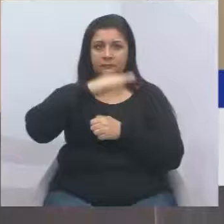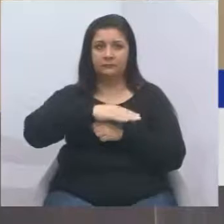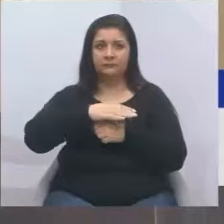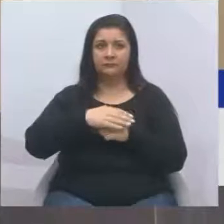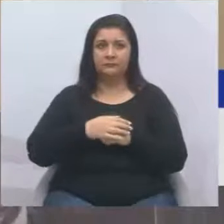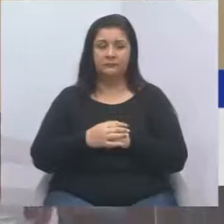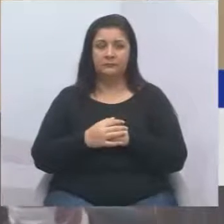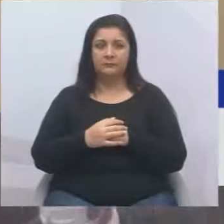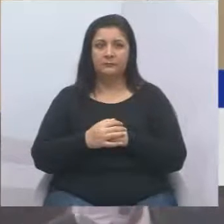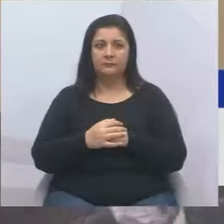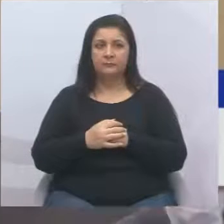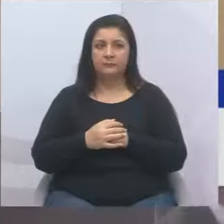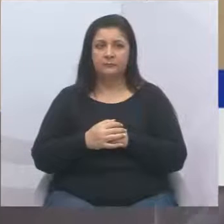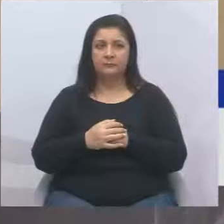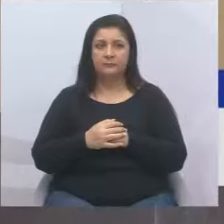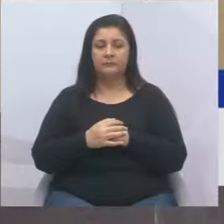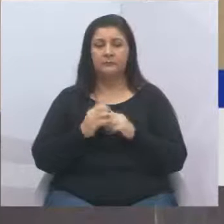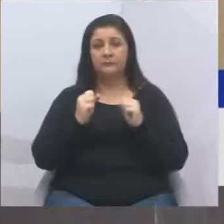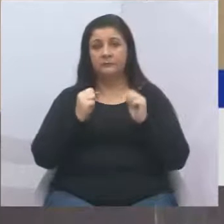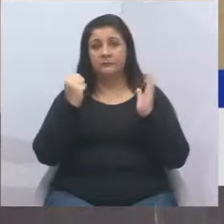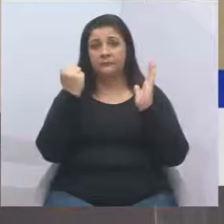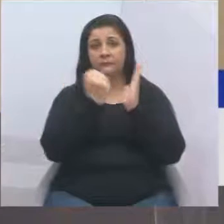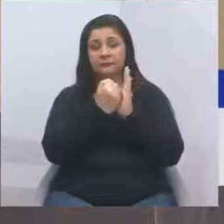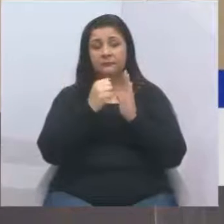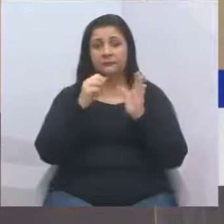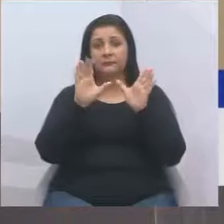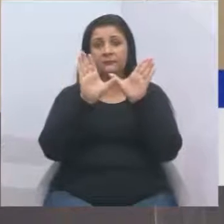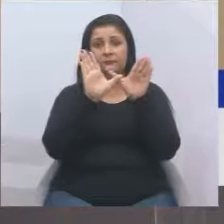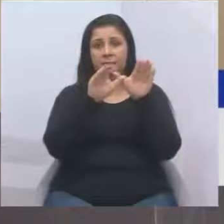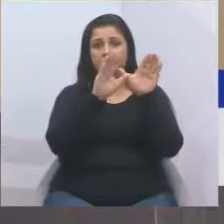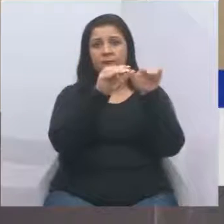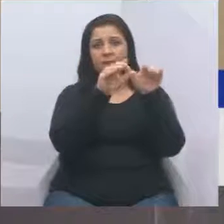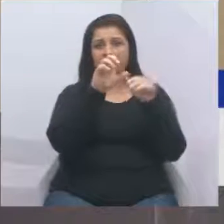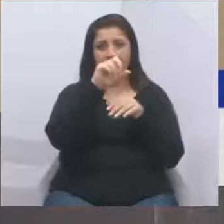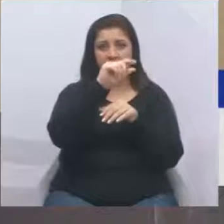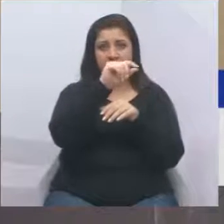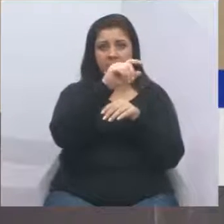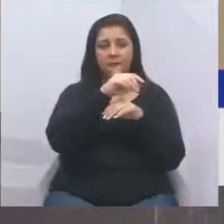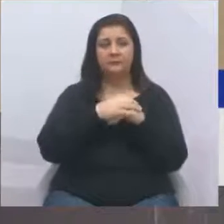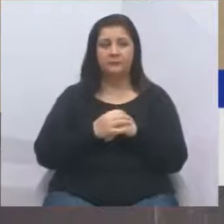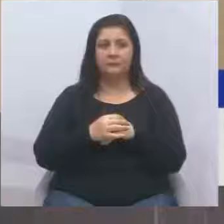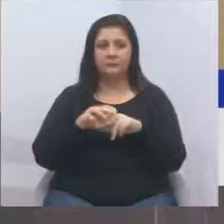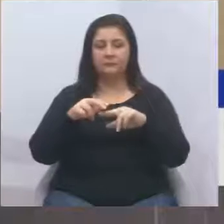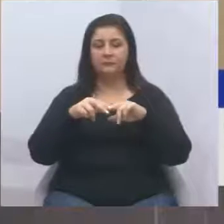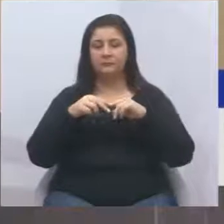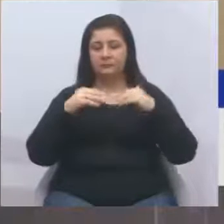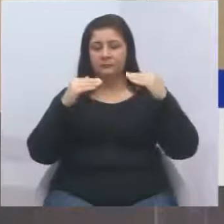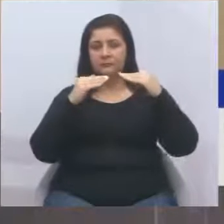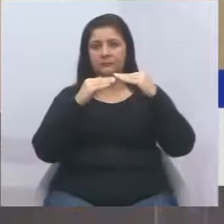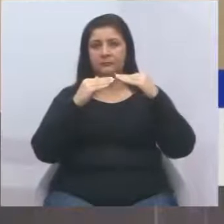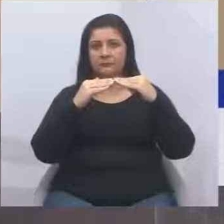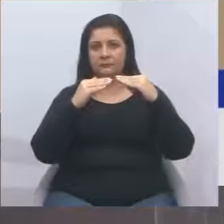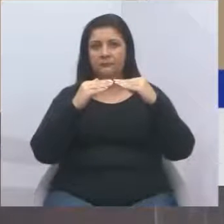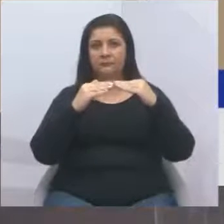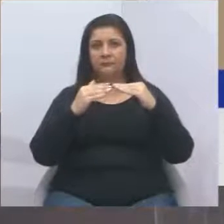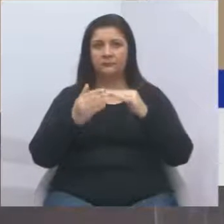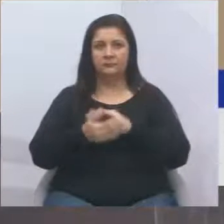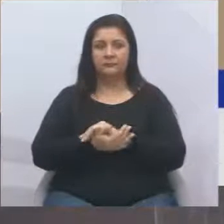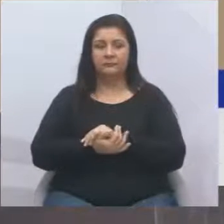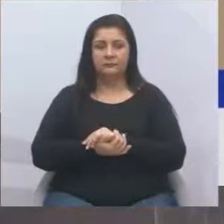insetos, mata os passarinhos, enfim. Então, por essa causa, eu sou favorável aí a